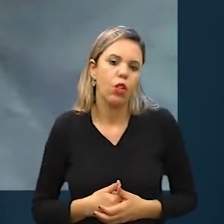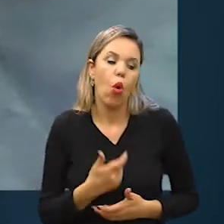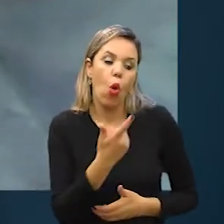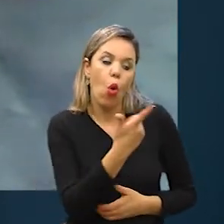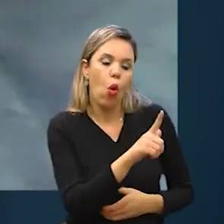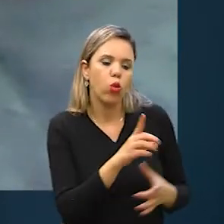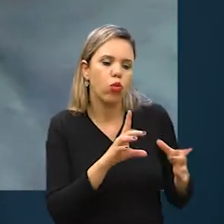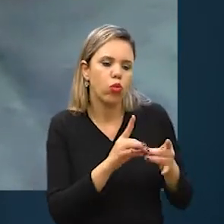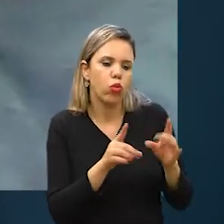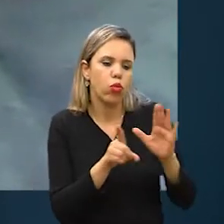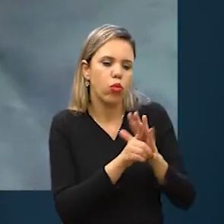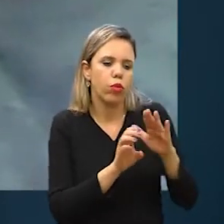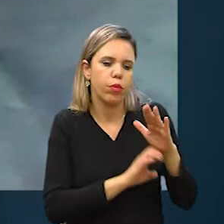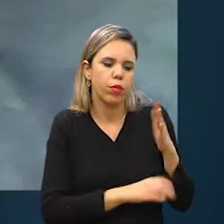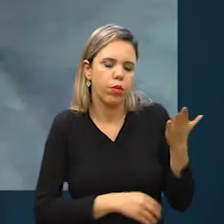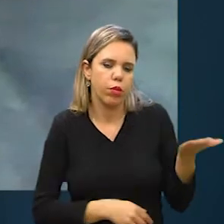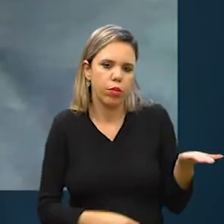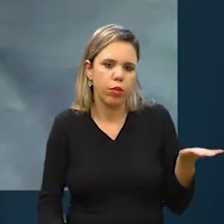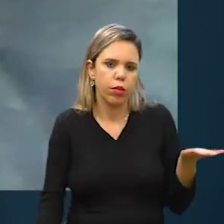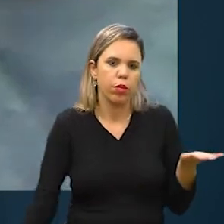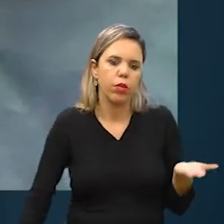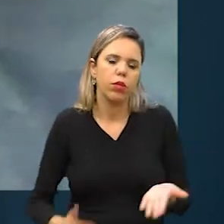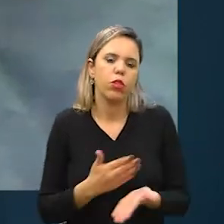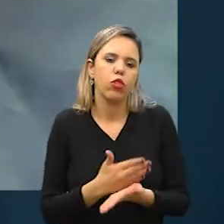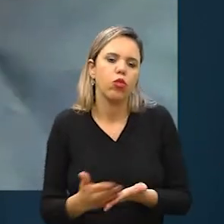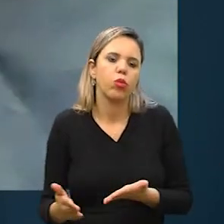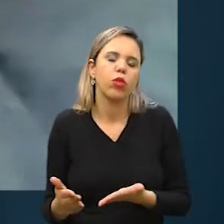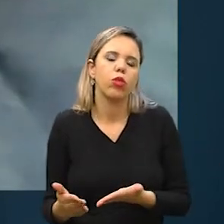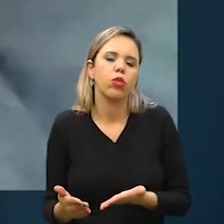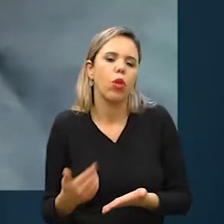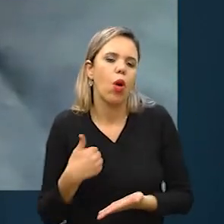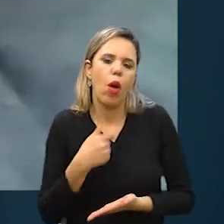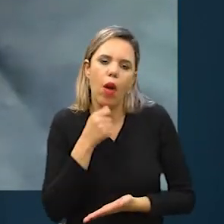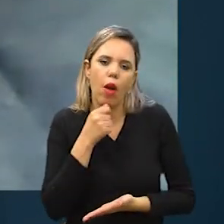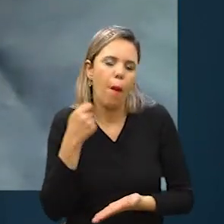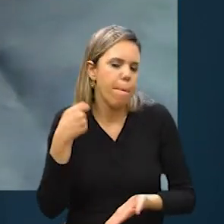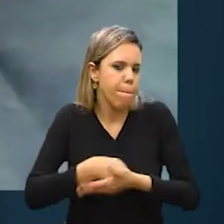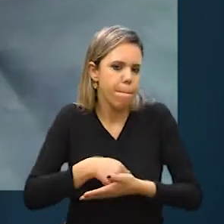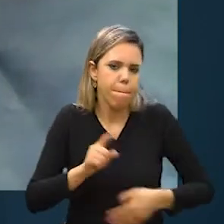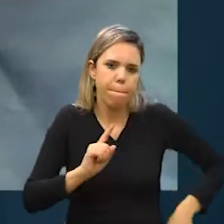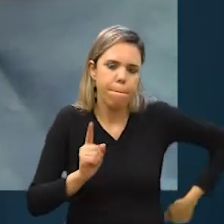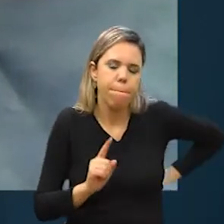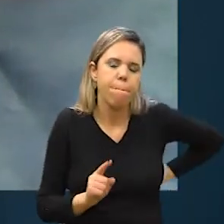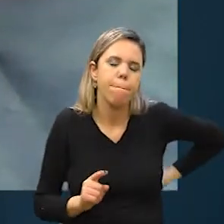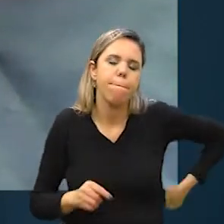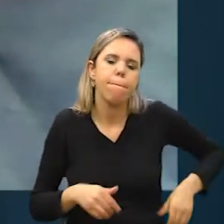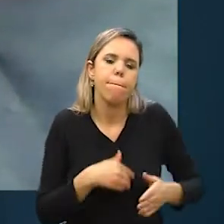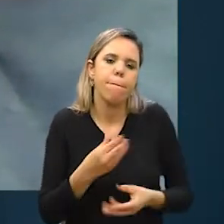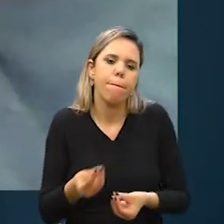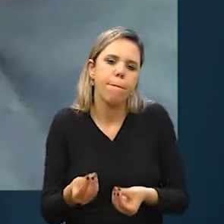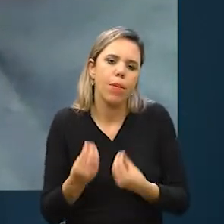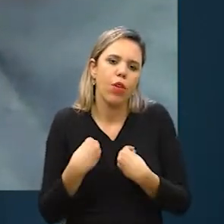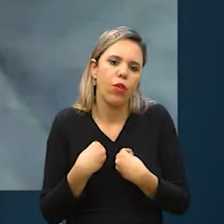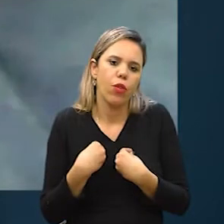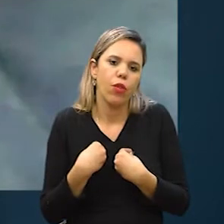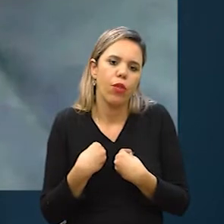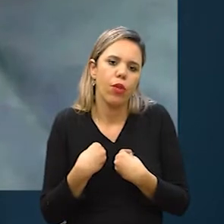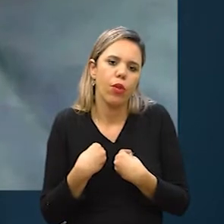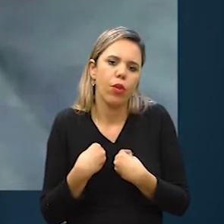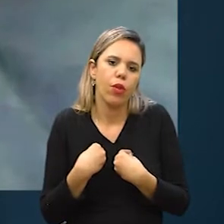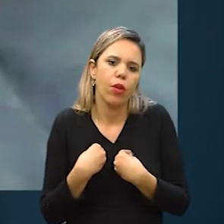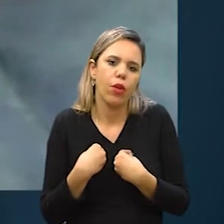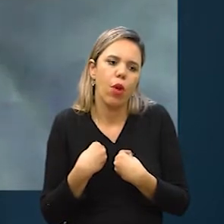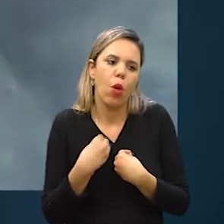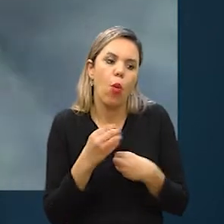esse sócio, né, dessa empresa, ele começou a comprar comigo, não conseguiu me pagar em determinado momento, e me ofereceu